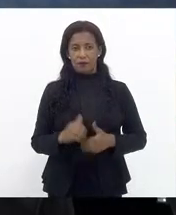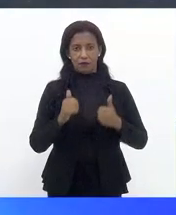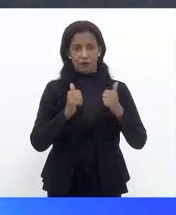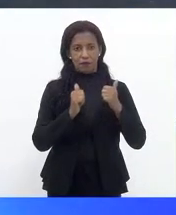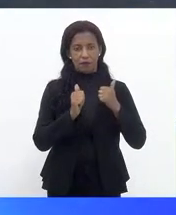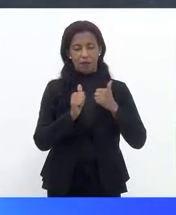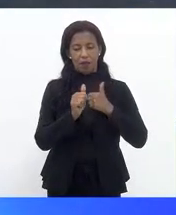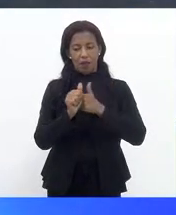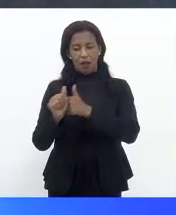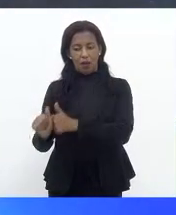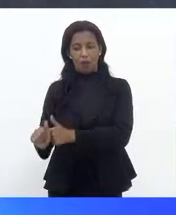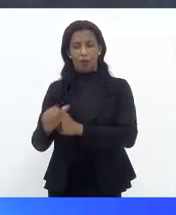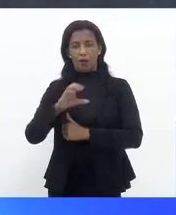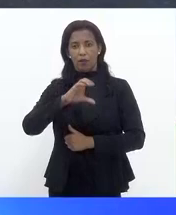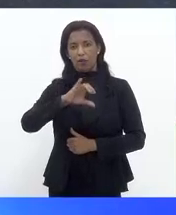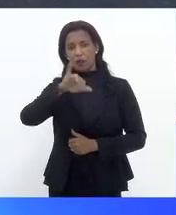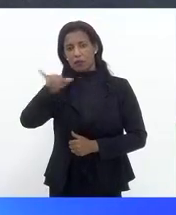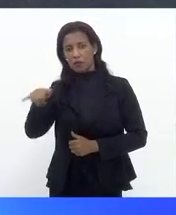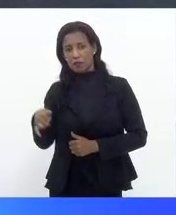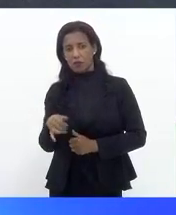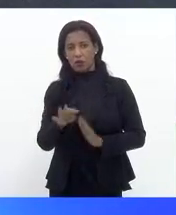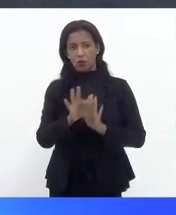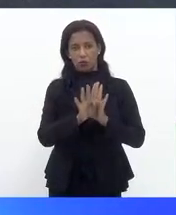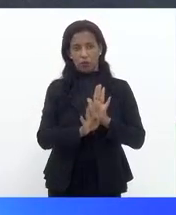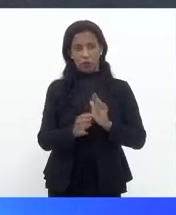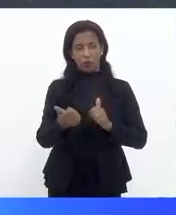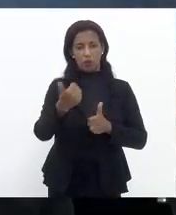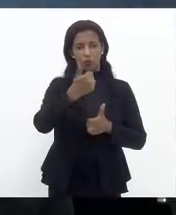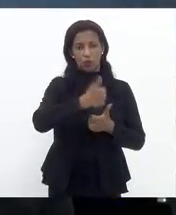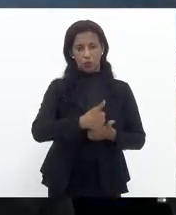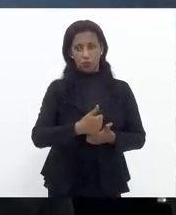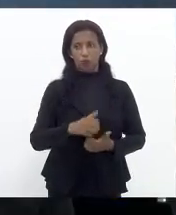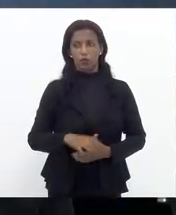acompanha o parecer da CCJ nos termos do substitutivo.